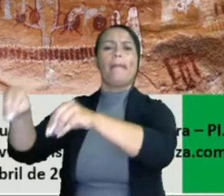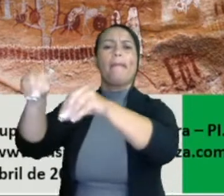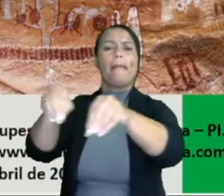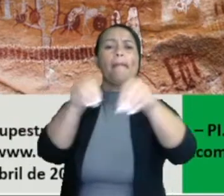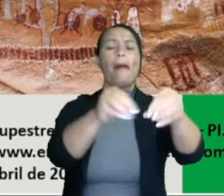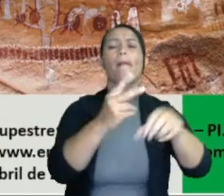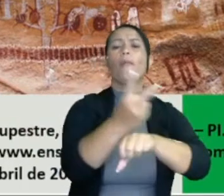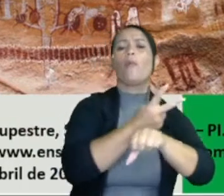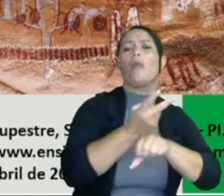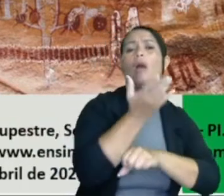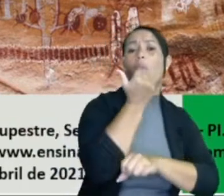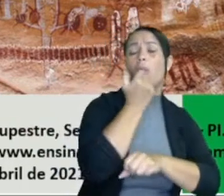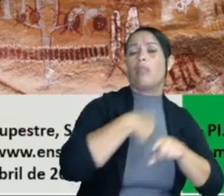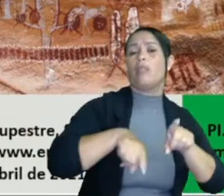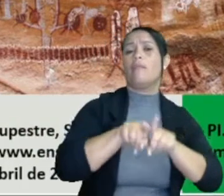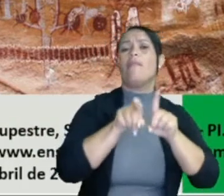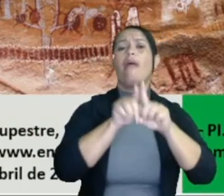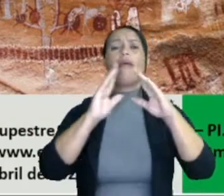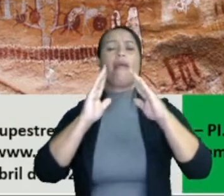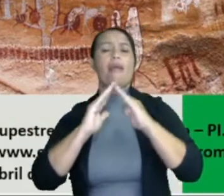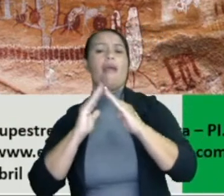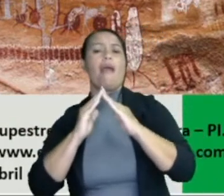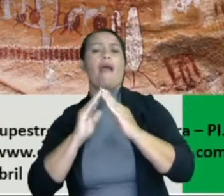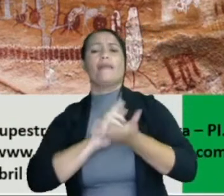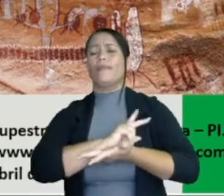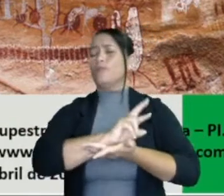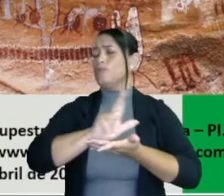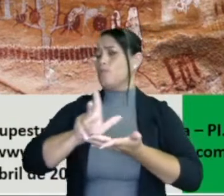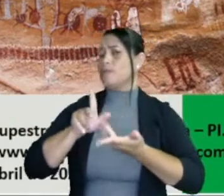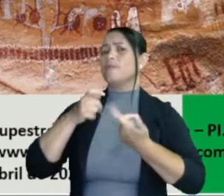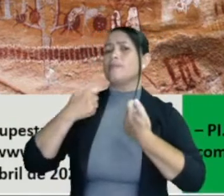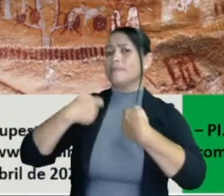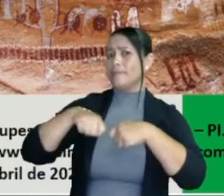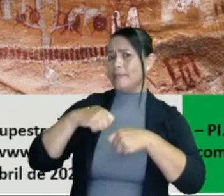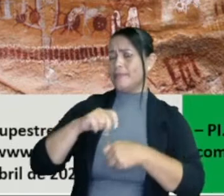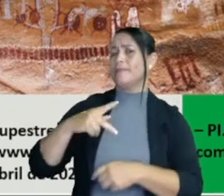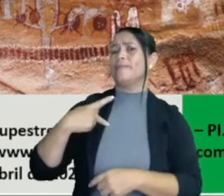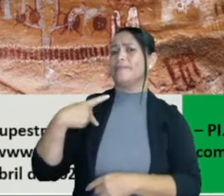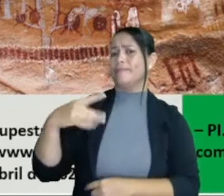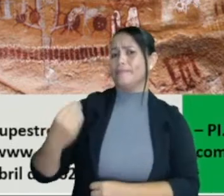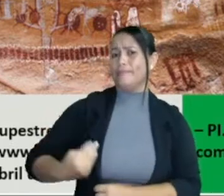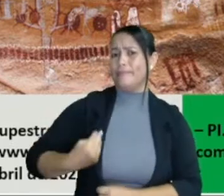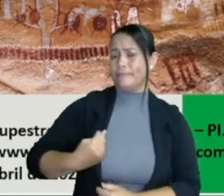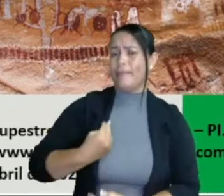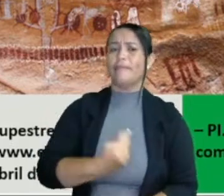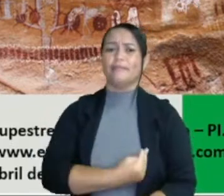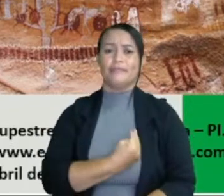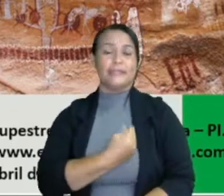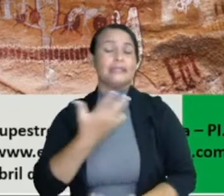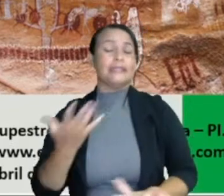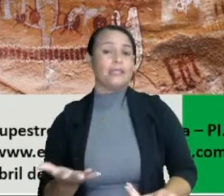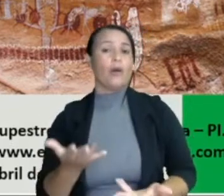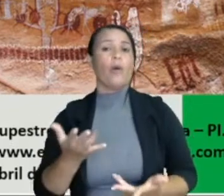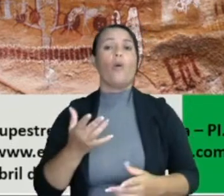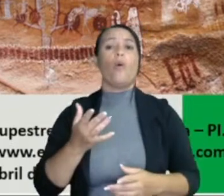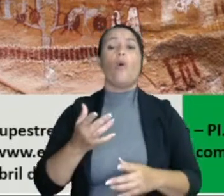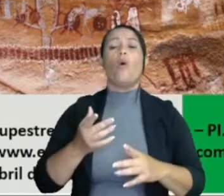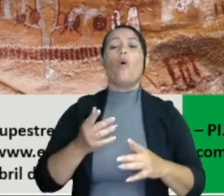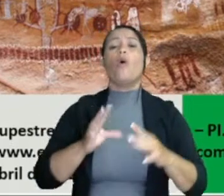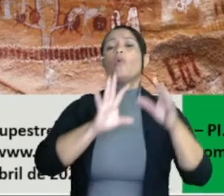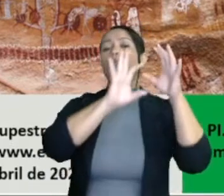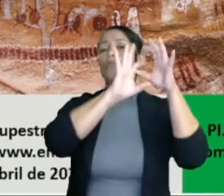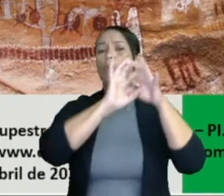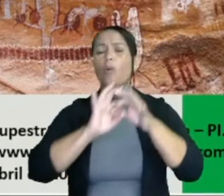procura de alimento, abrigo, e outras coisas mais que fossem essenciais para a sua sobrevivência. Nesse contexto